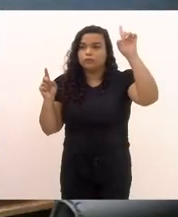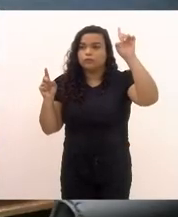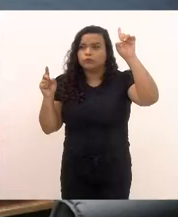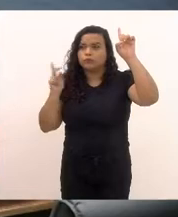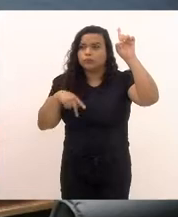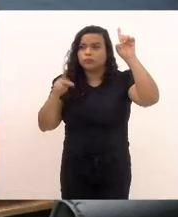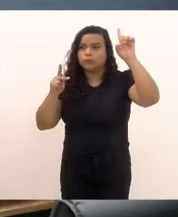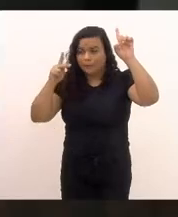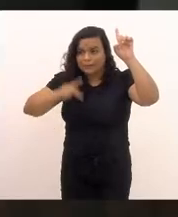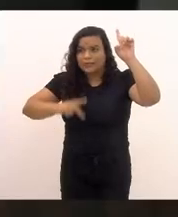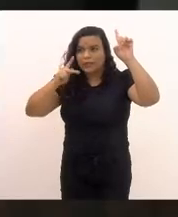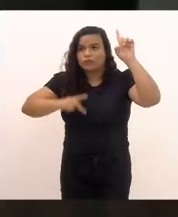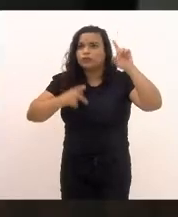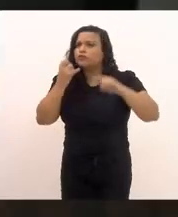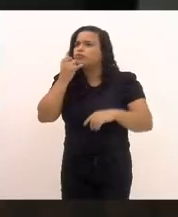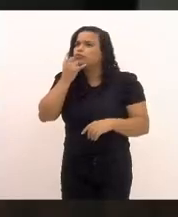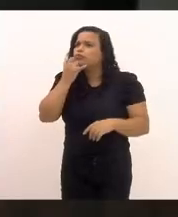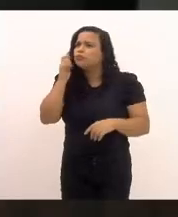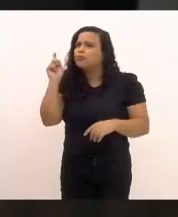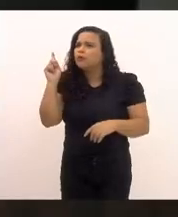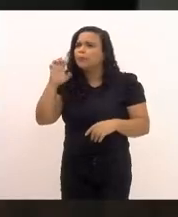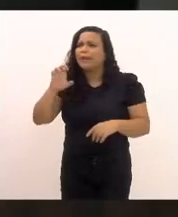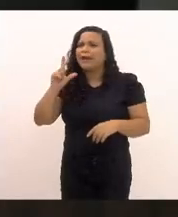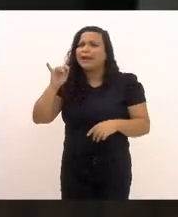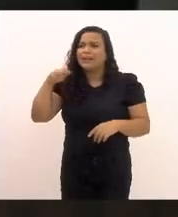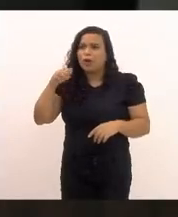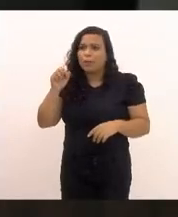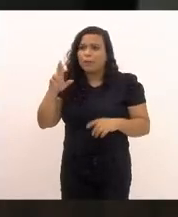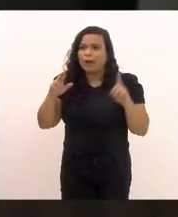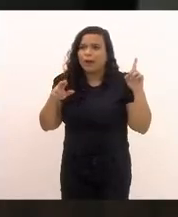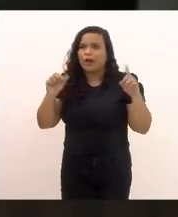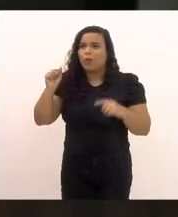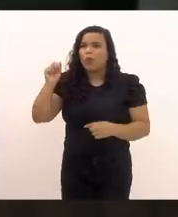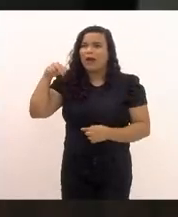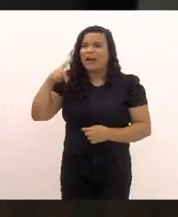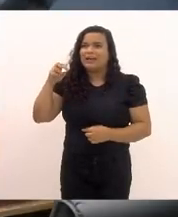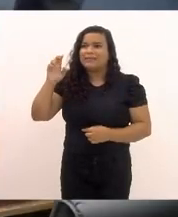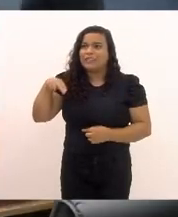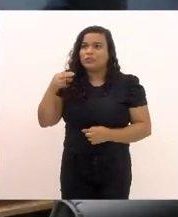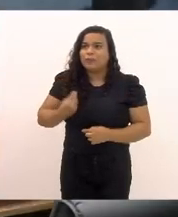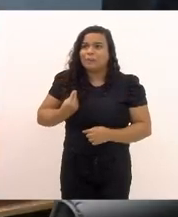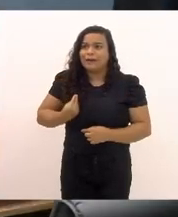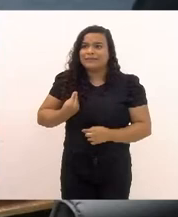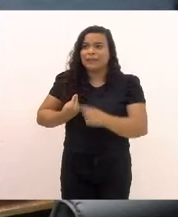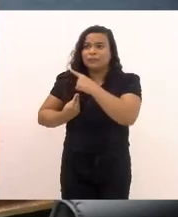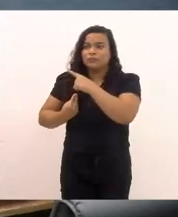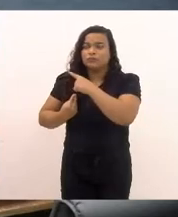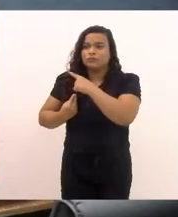Presidente. Desculpa, deputado Eliomar, o deputado Anderson Moraes está presente.